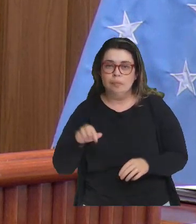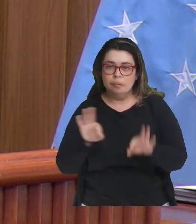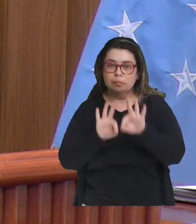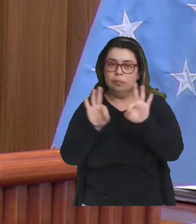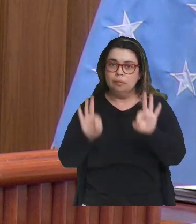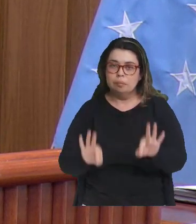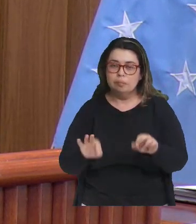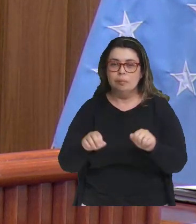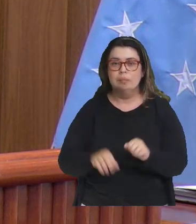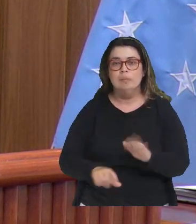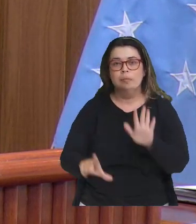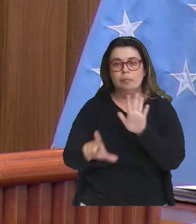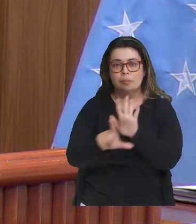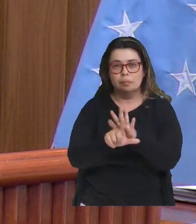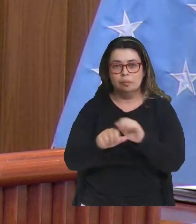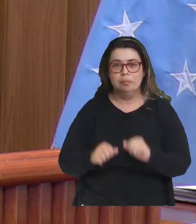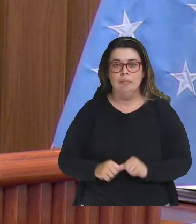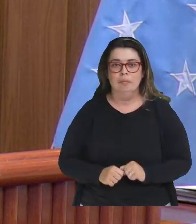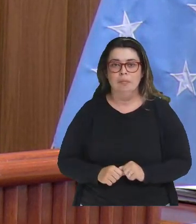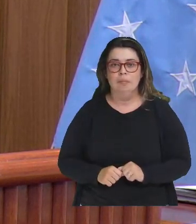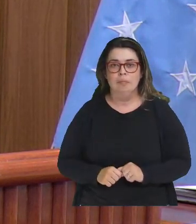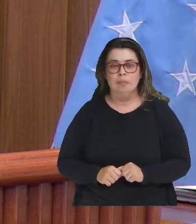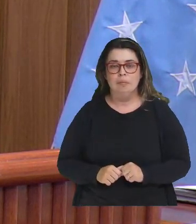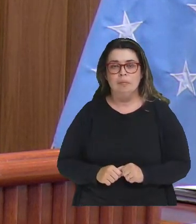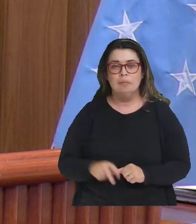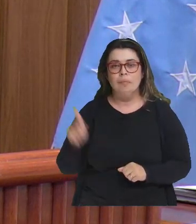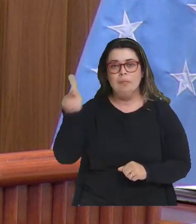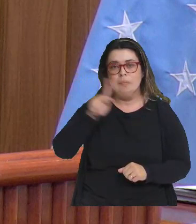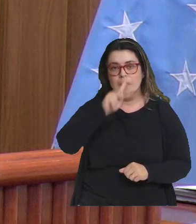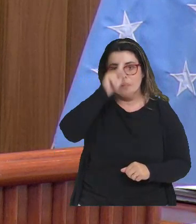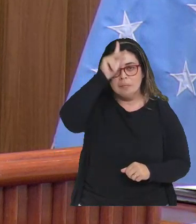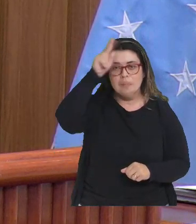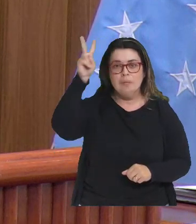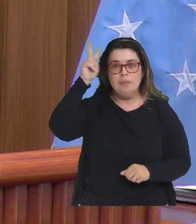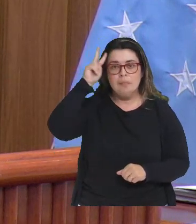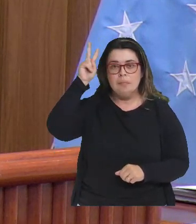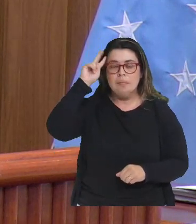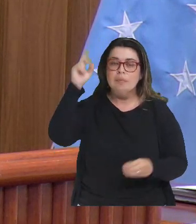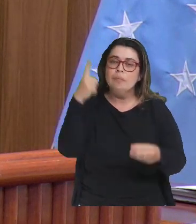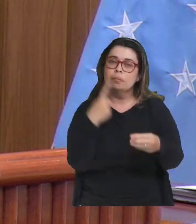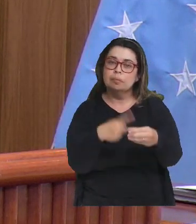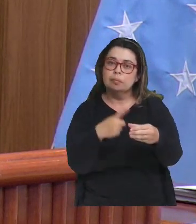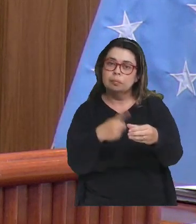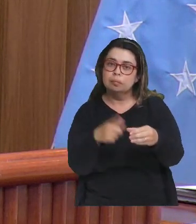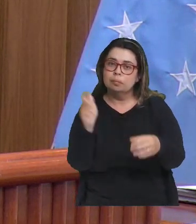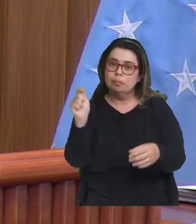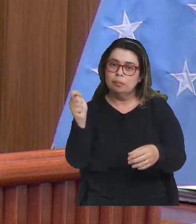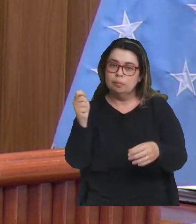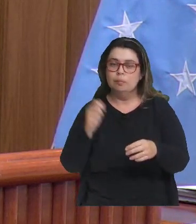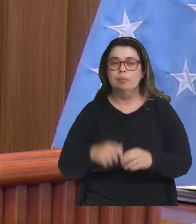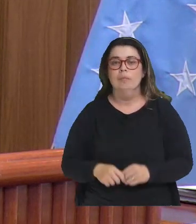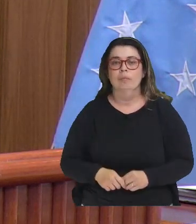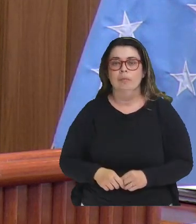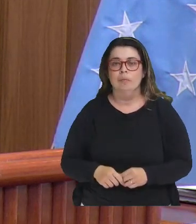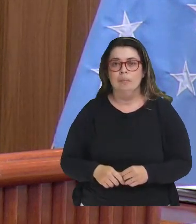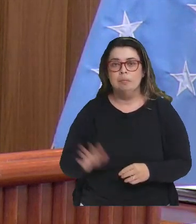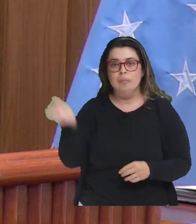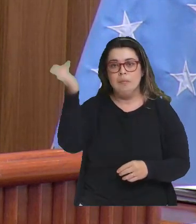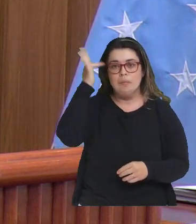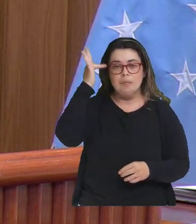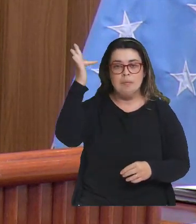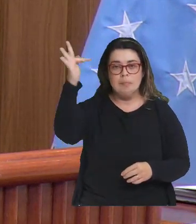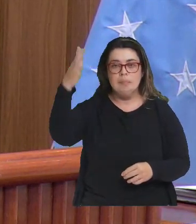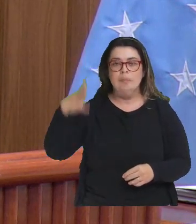lei visa complementar e fortalecer a história de nossa cidade, pois as futuras gerações poderão